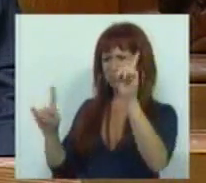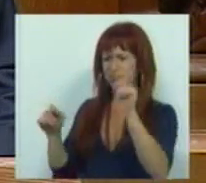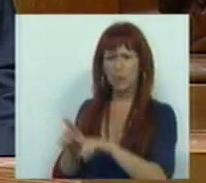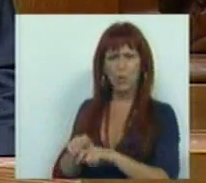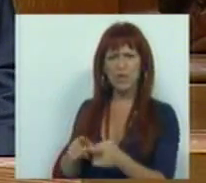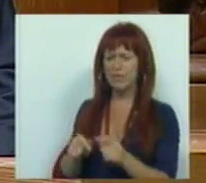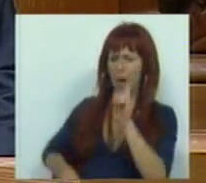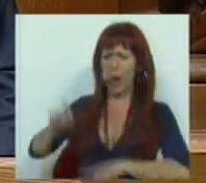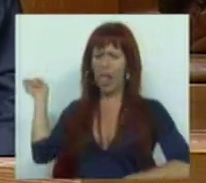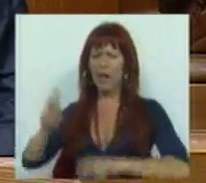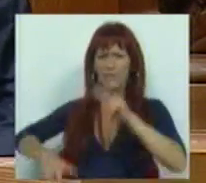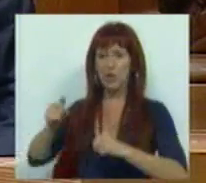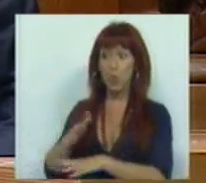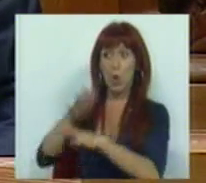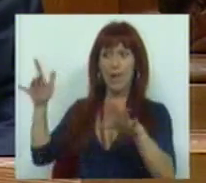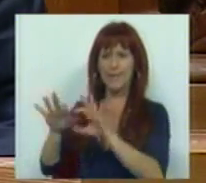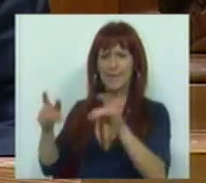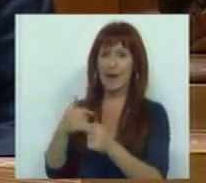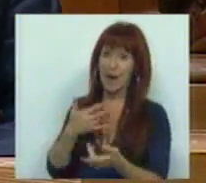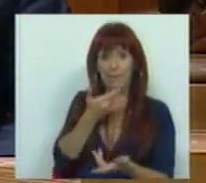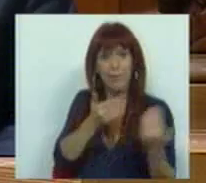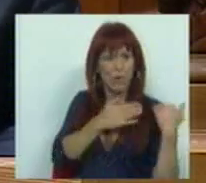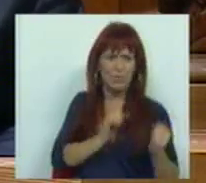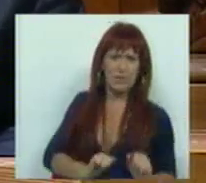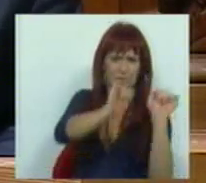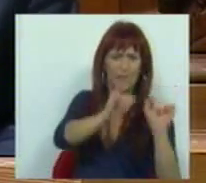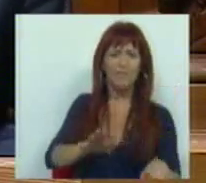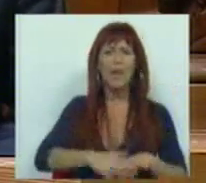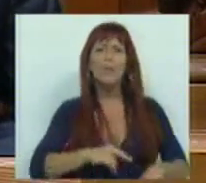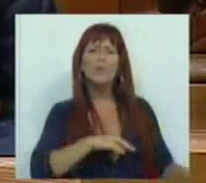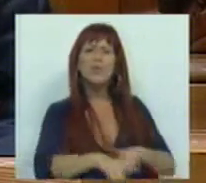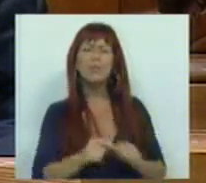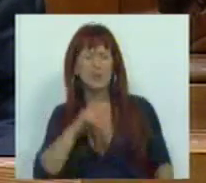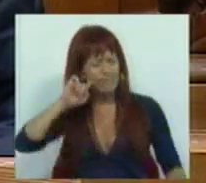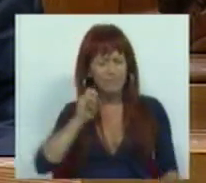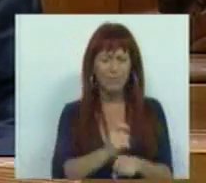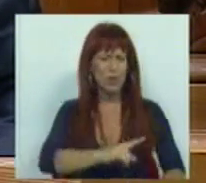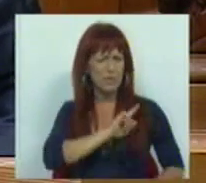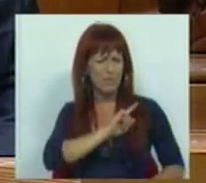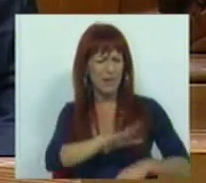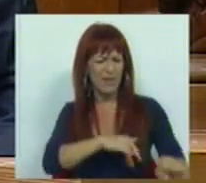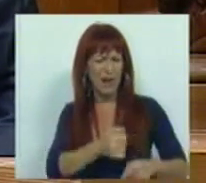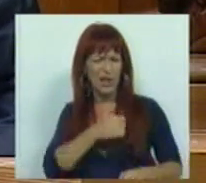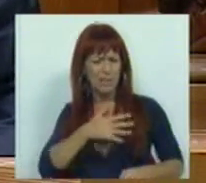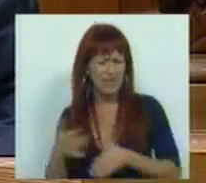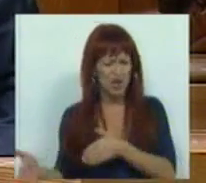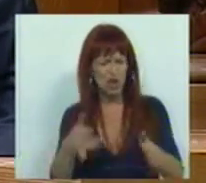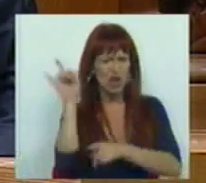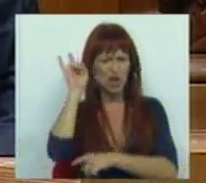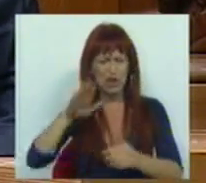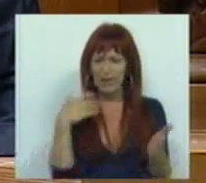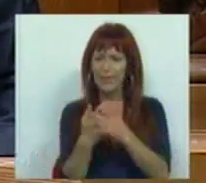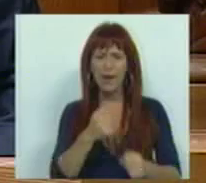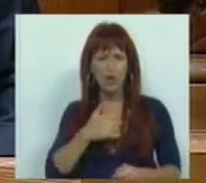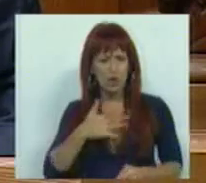a evasão fiscais dos grandes, como lhe competia. É uma política que insiste nas privatizações de empresas estratégicas, que